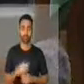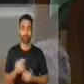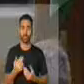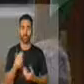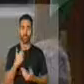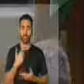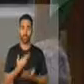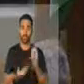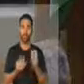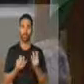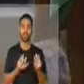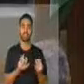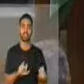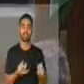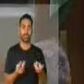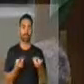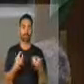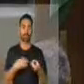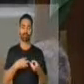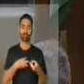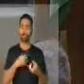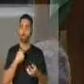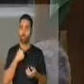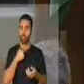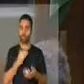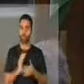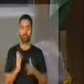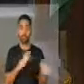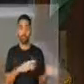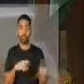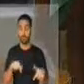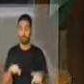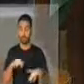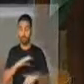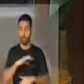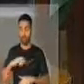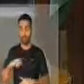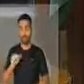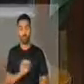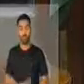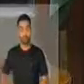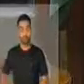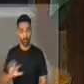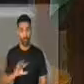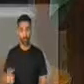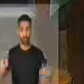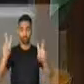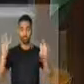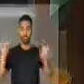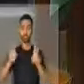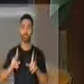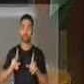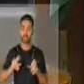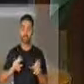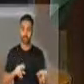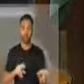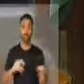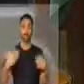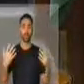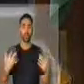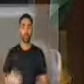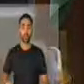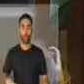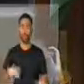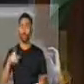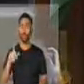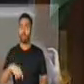sensibilidade. Por isso, essa reunião geral, comissão geral sobre o câncer, deputado Nai,